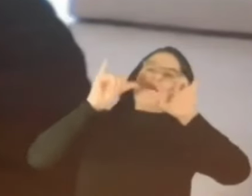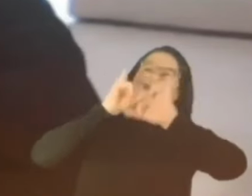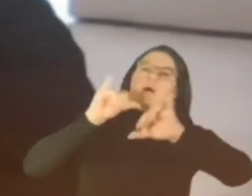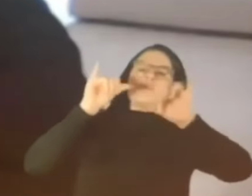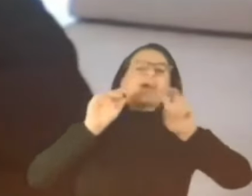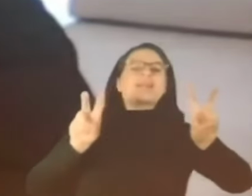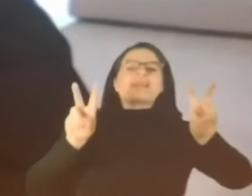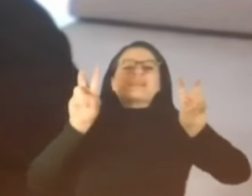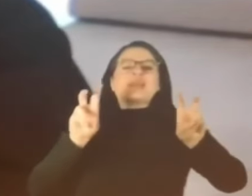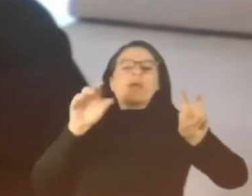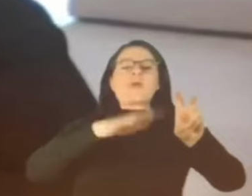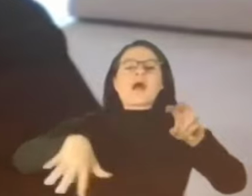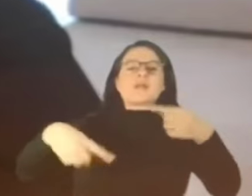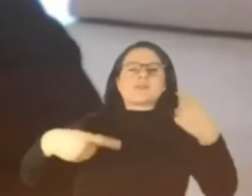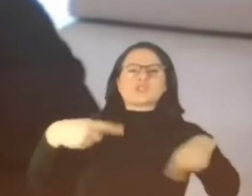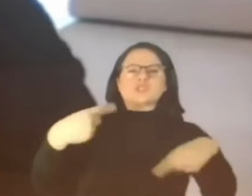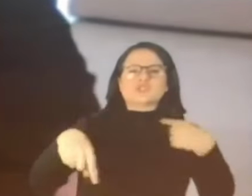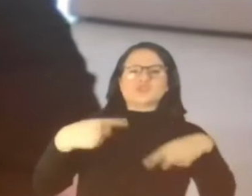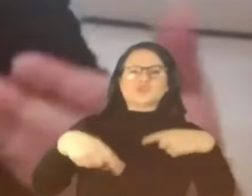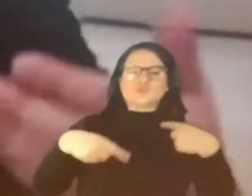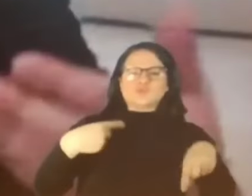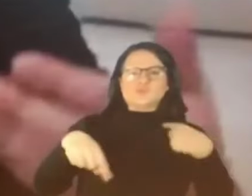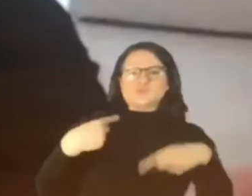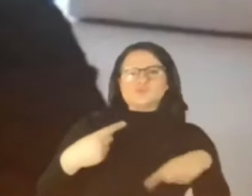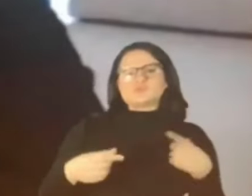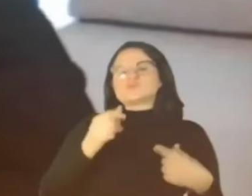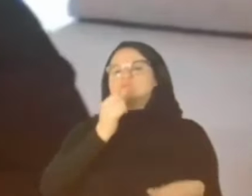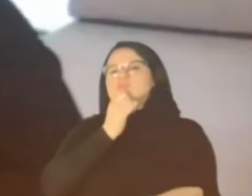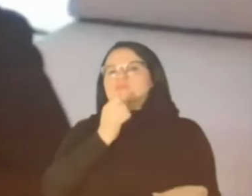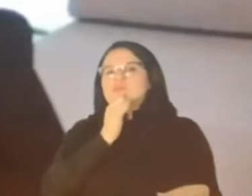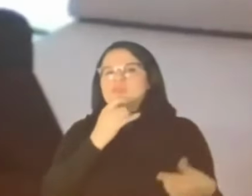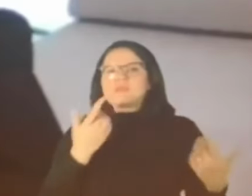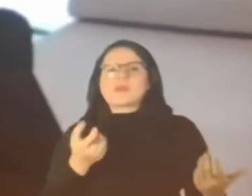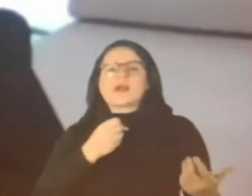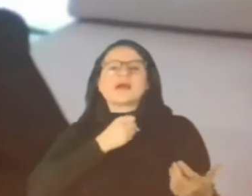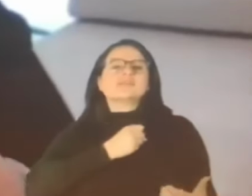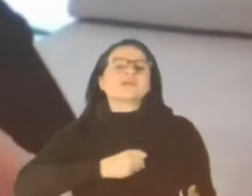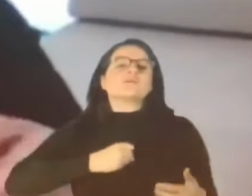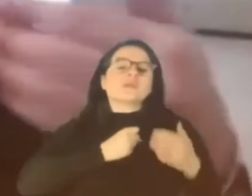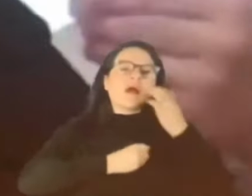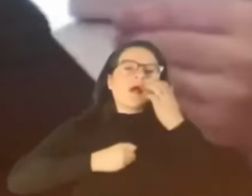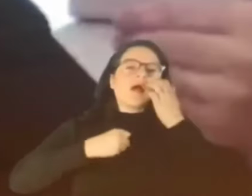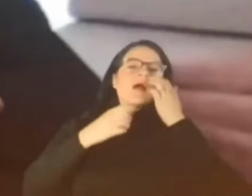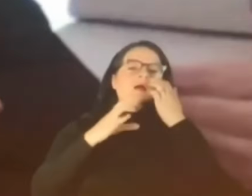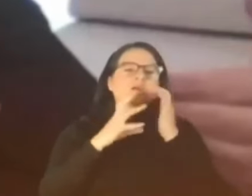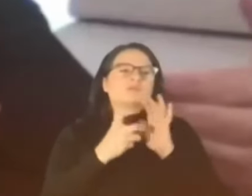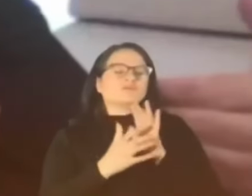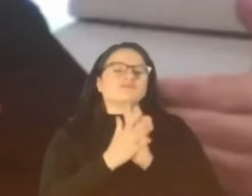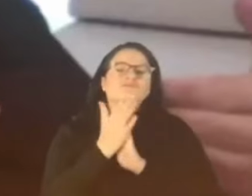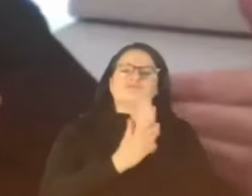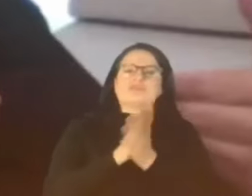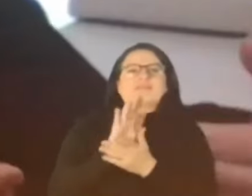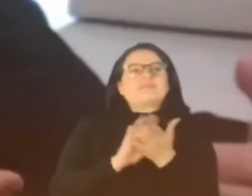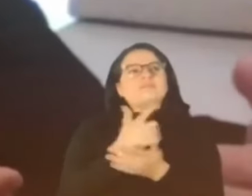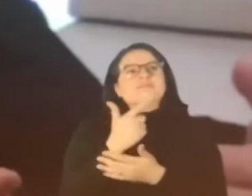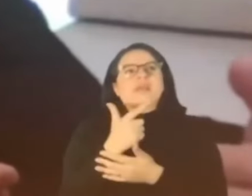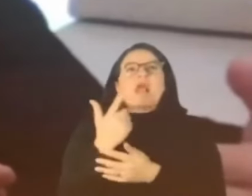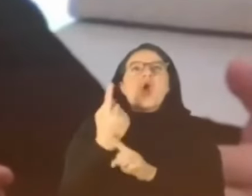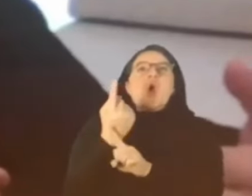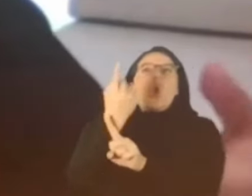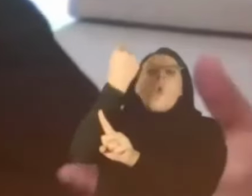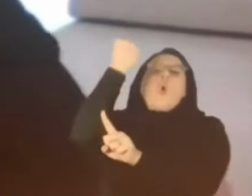processo político. Saudades de candidaturas que não houve, saudades de contrárias a decisões anteriores das